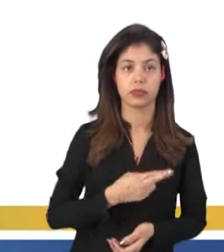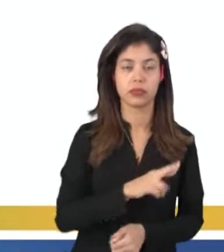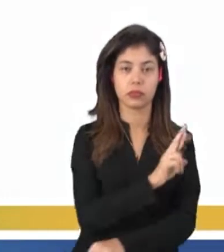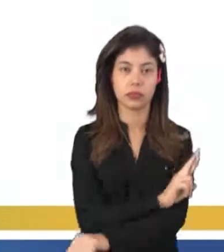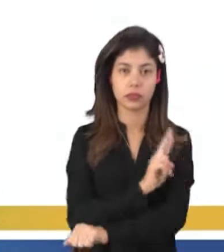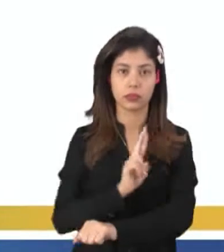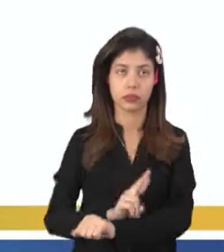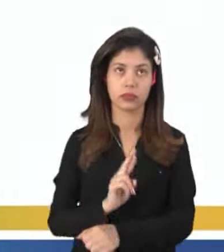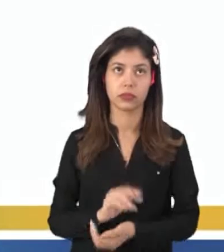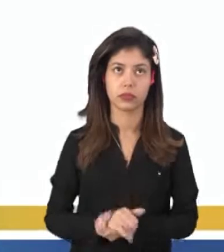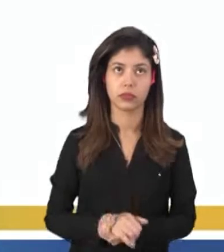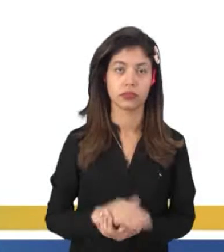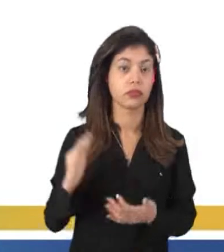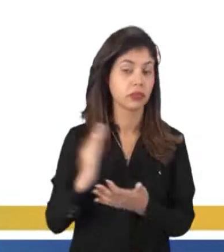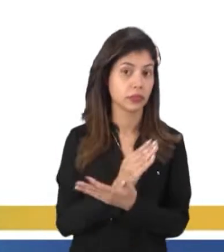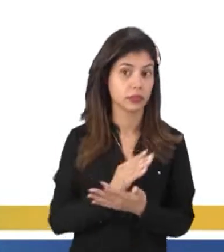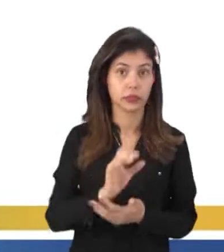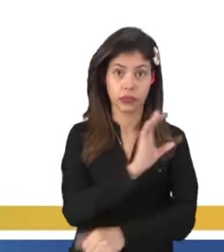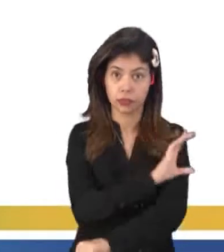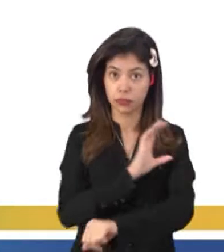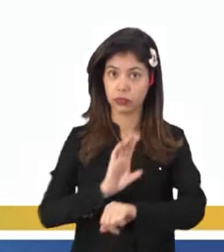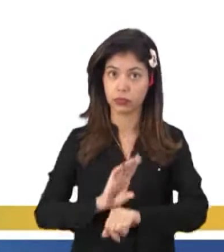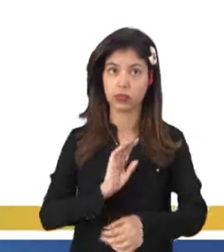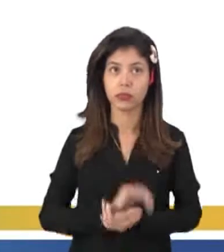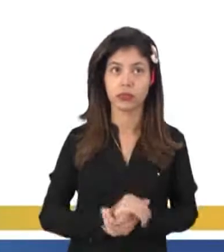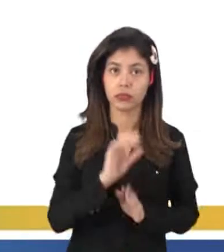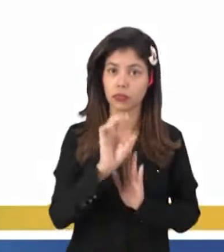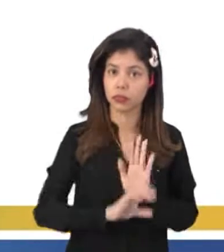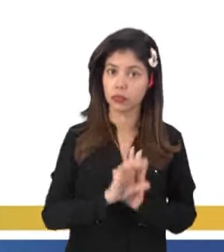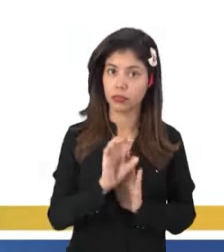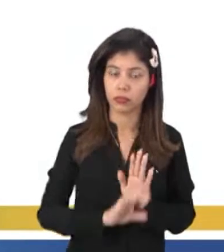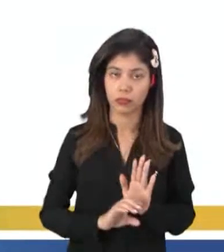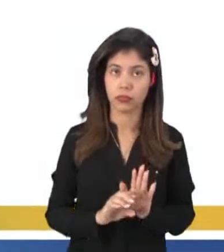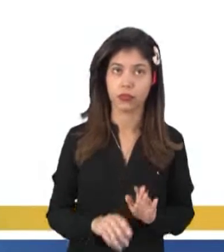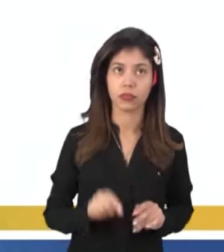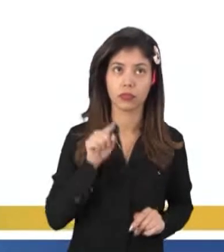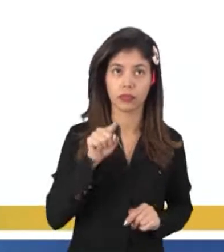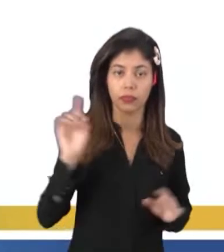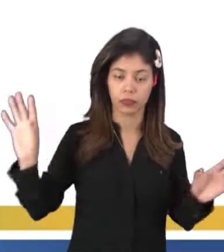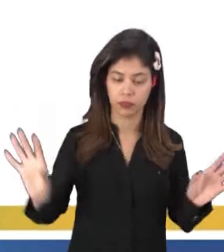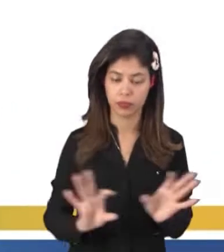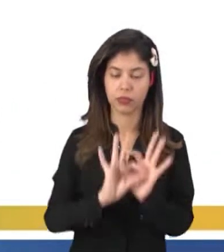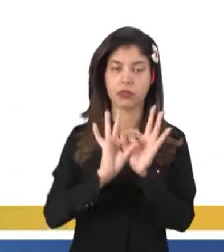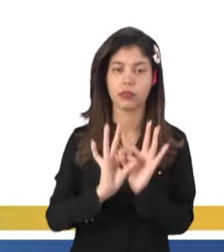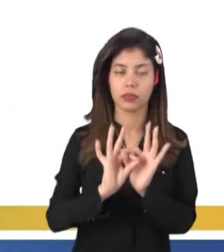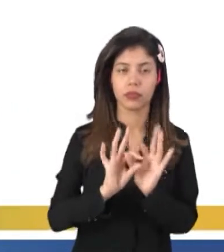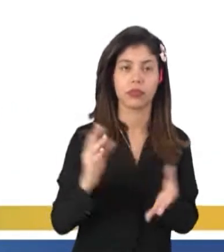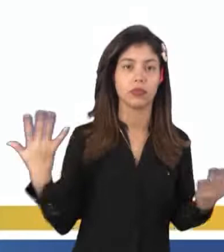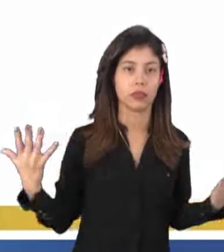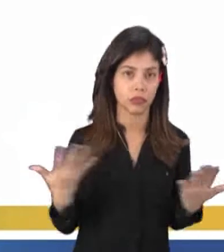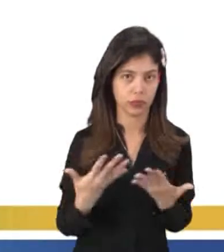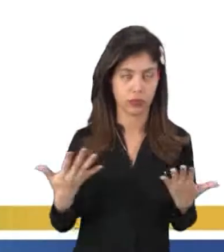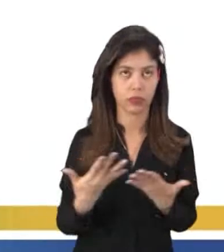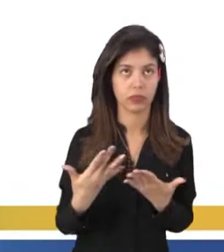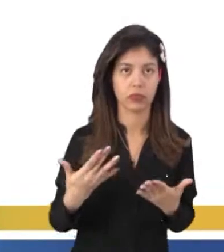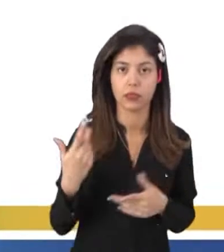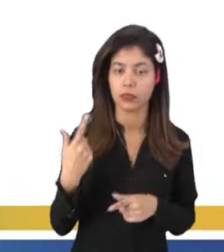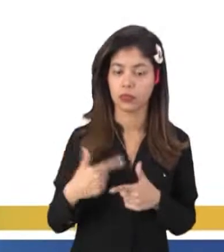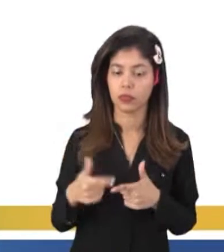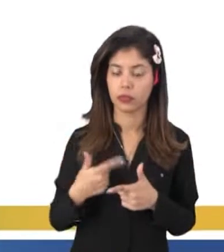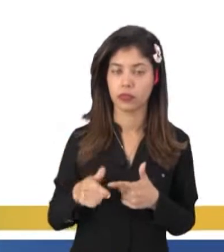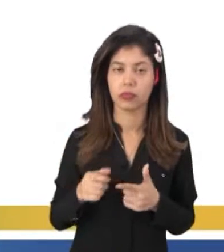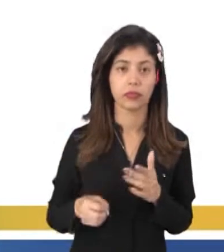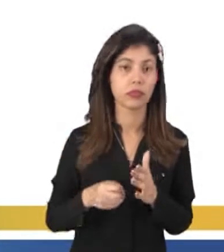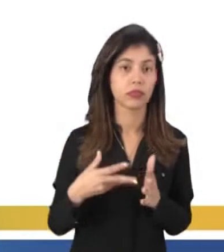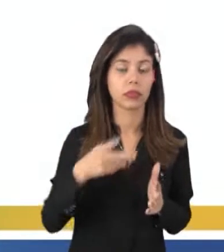religião. Então, em algumas culturas, o conceito de religião é religar, né? Agora, a problemática é